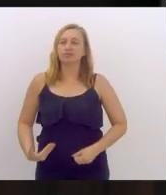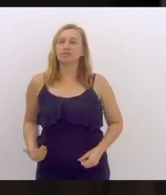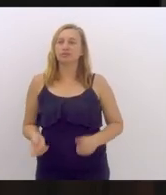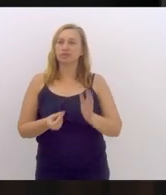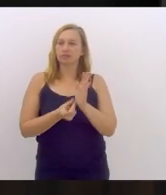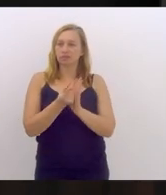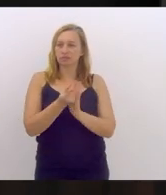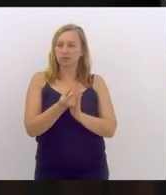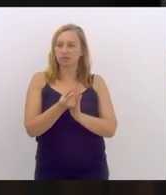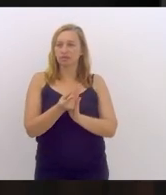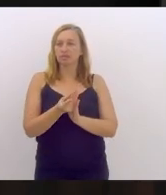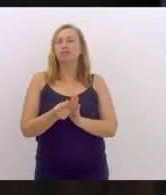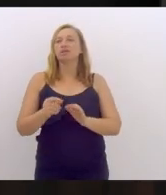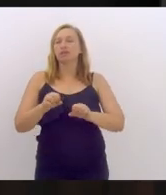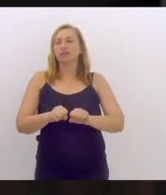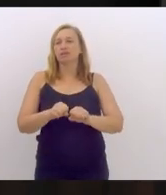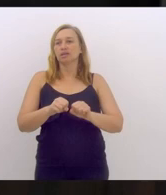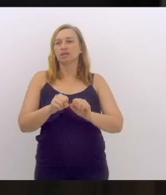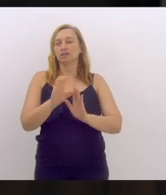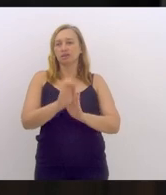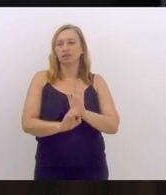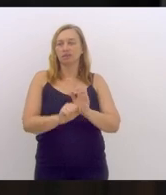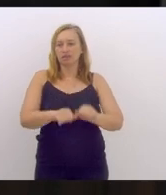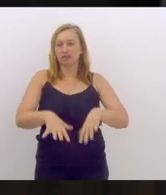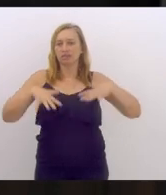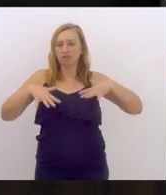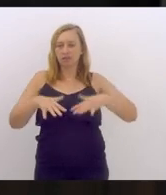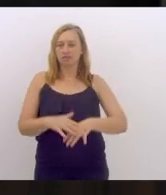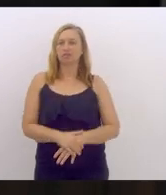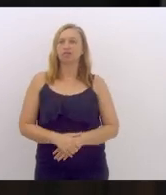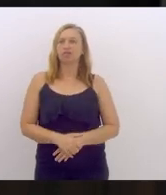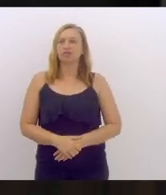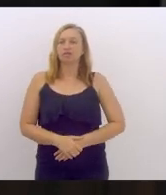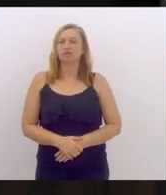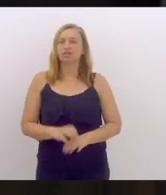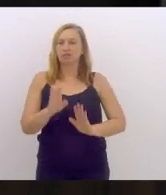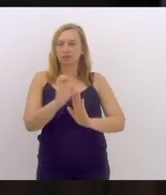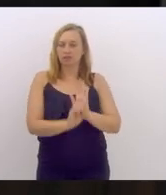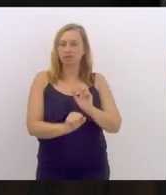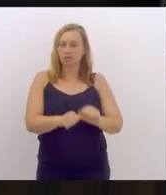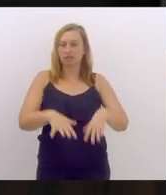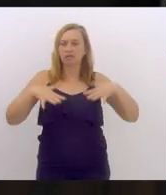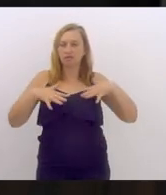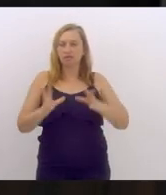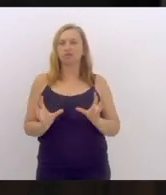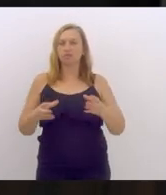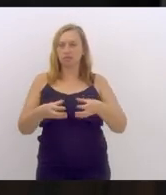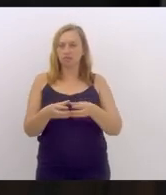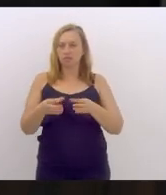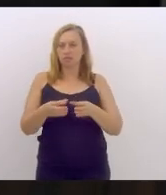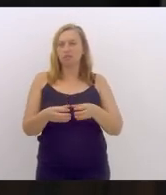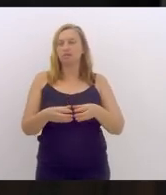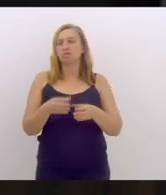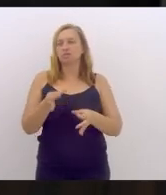orçamento as emendas de plenárias de plenário pela